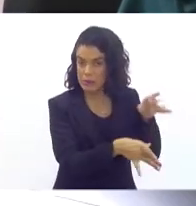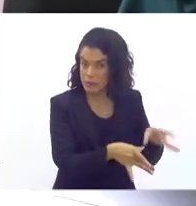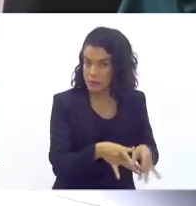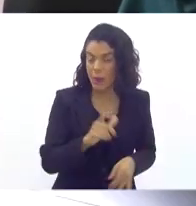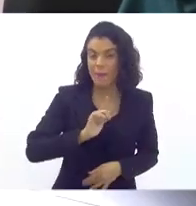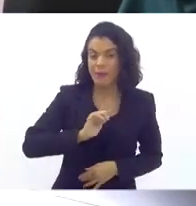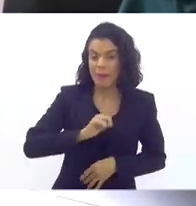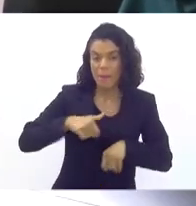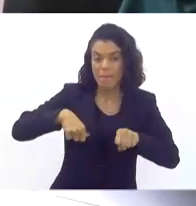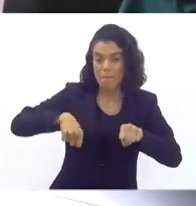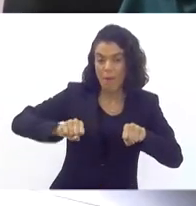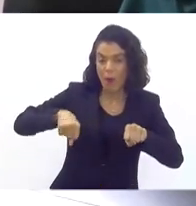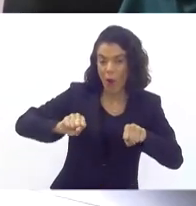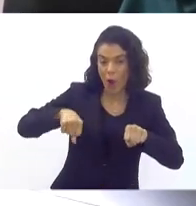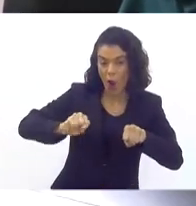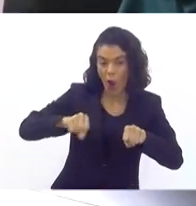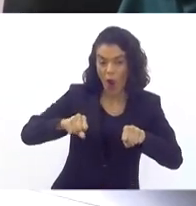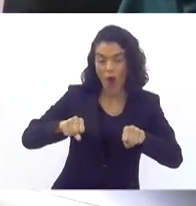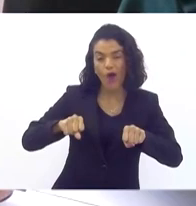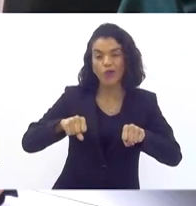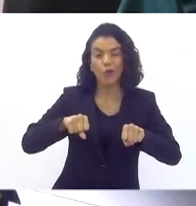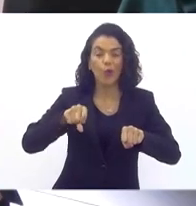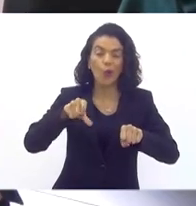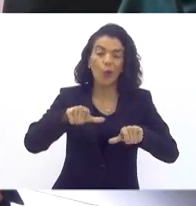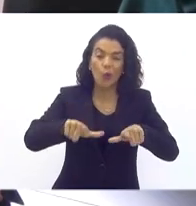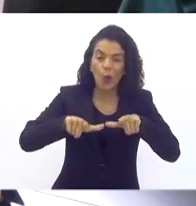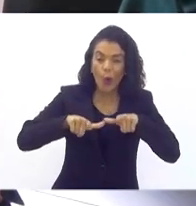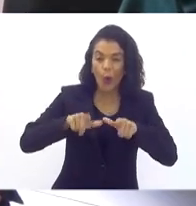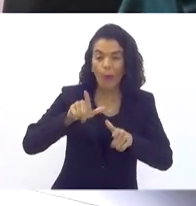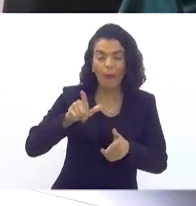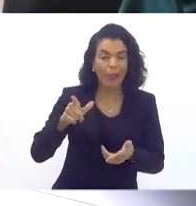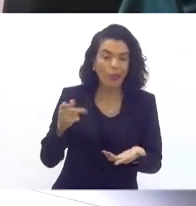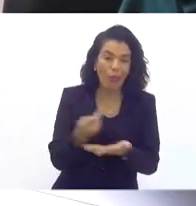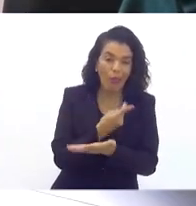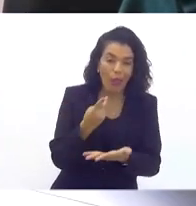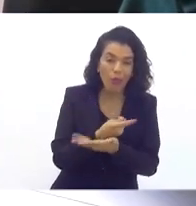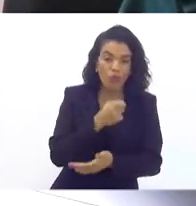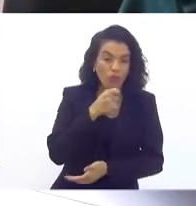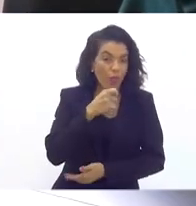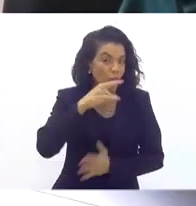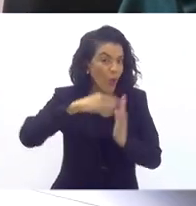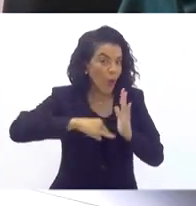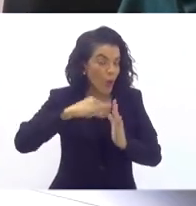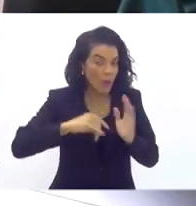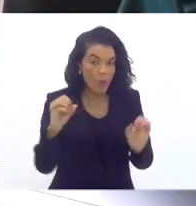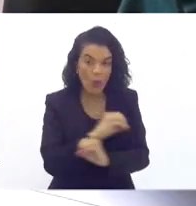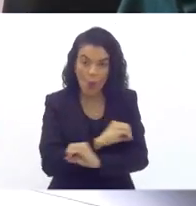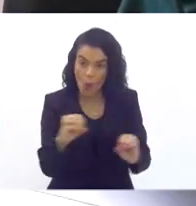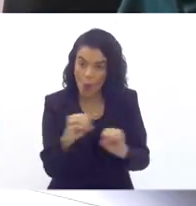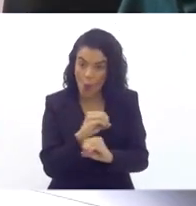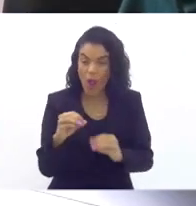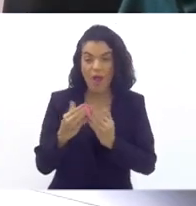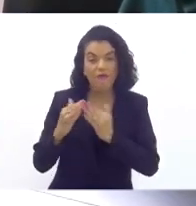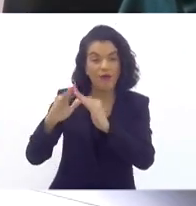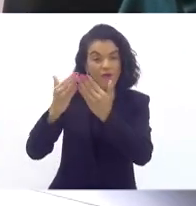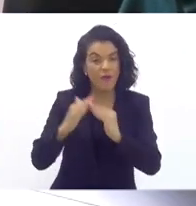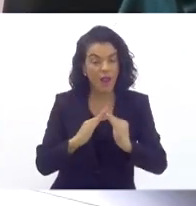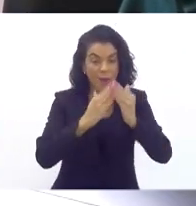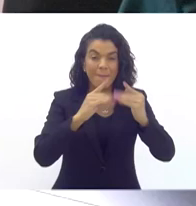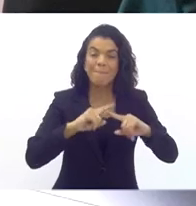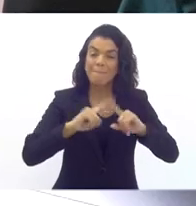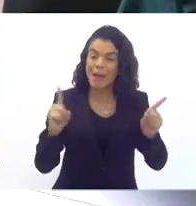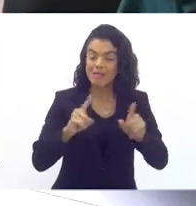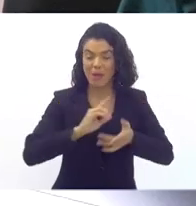moto irregular na favela tá cheio de carro roubado e eu não tô vendo essa atuação lá mas para massacrar o trabalhador